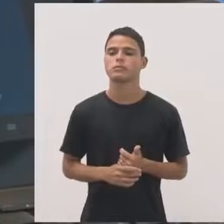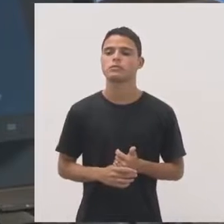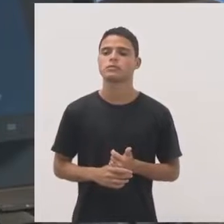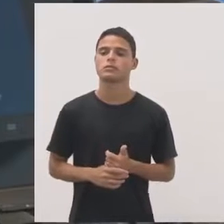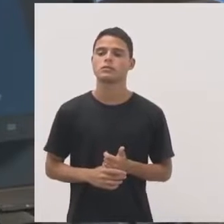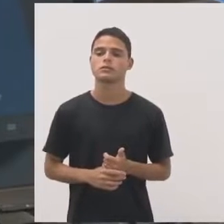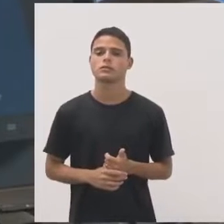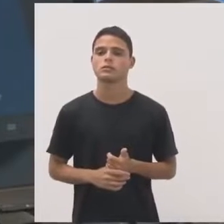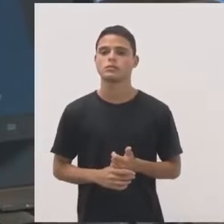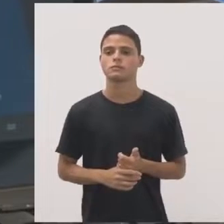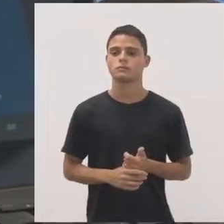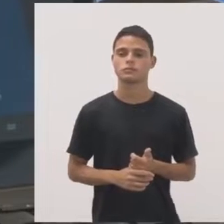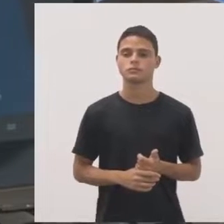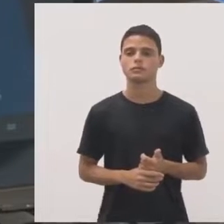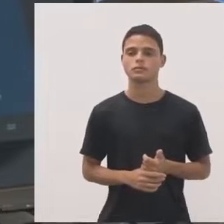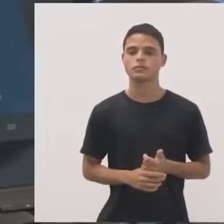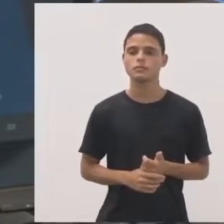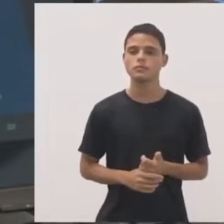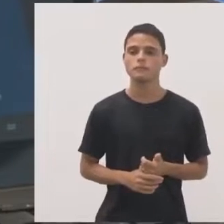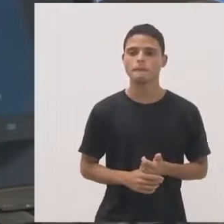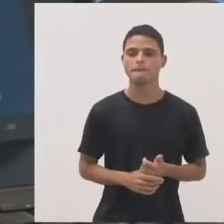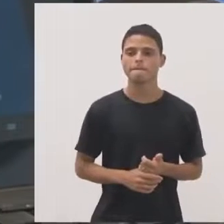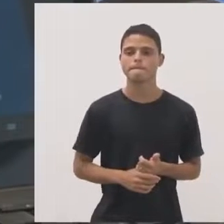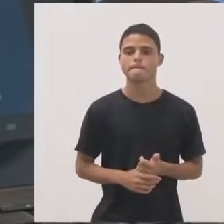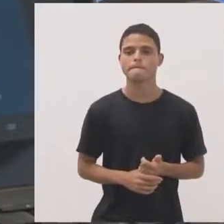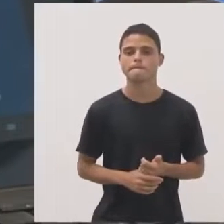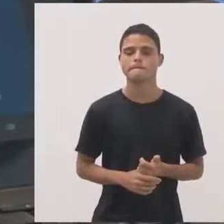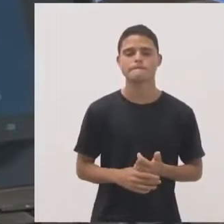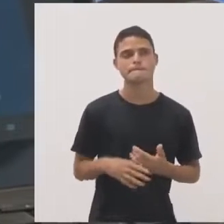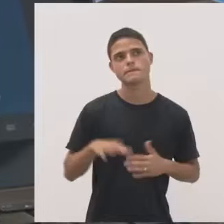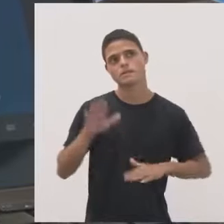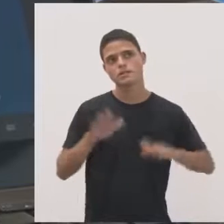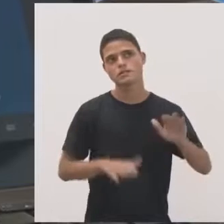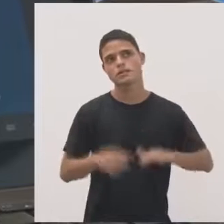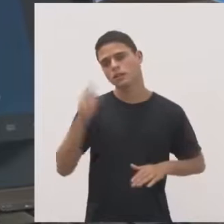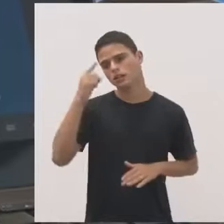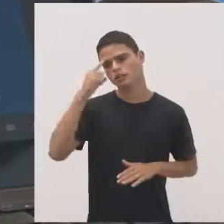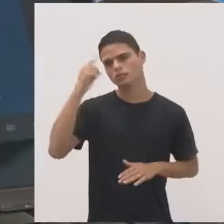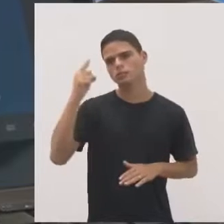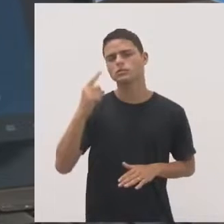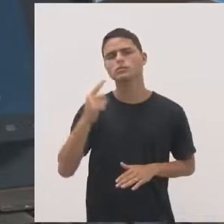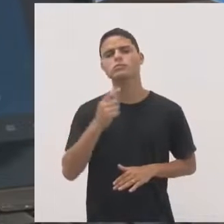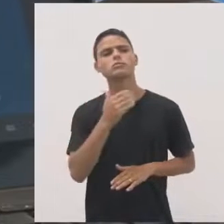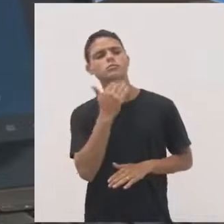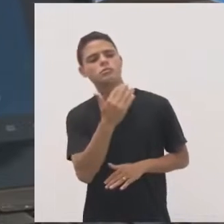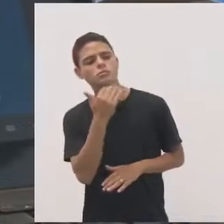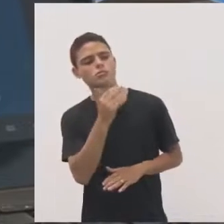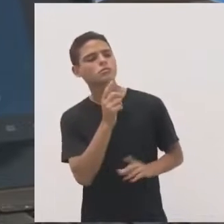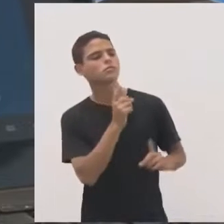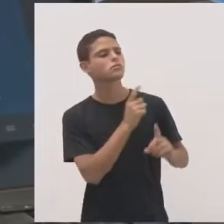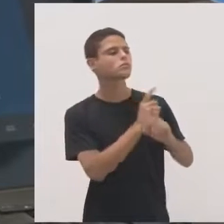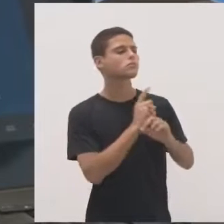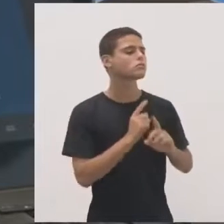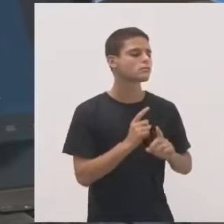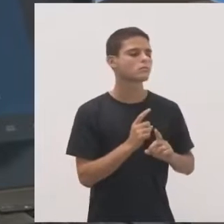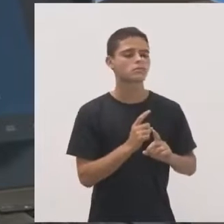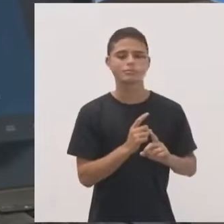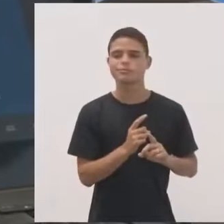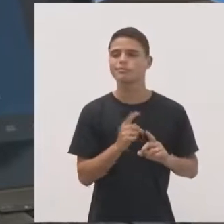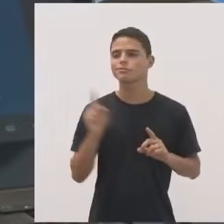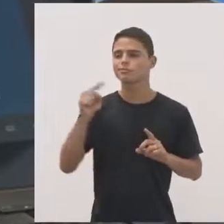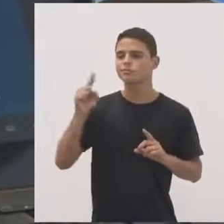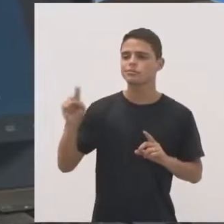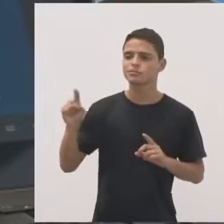Isso é super importante, né? Que tem gente que fala assim, meu teclado eu não acho o tio, o cedilha e afins, né? Interrogação, então é por